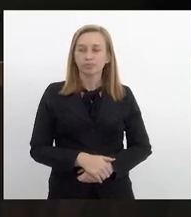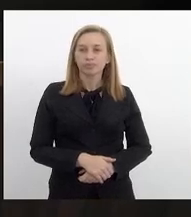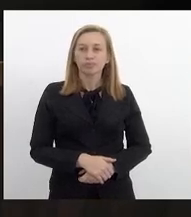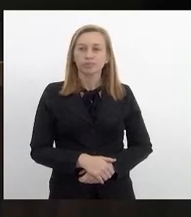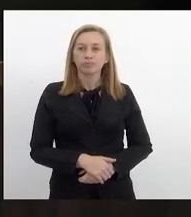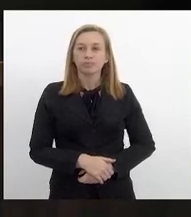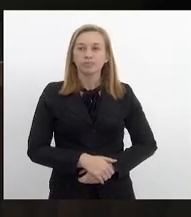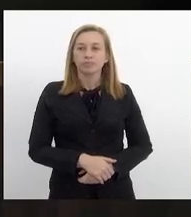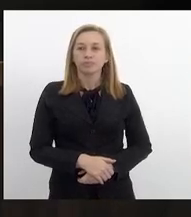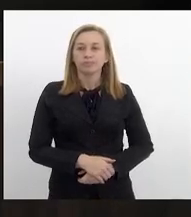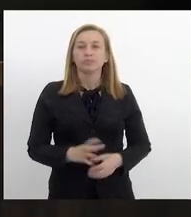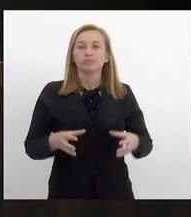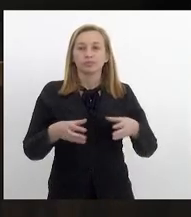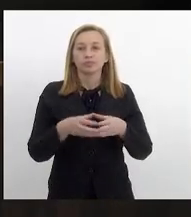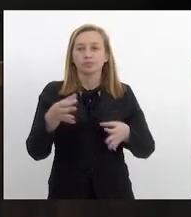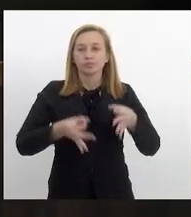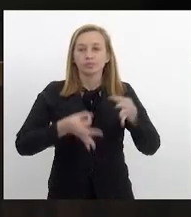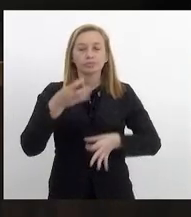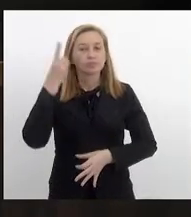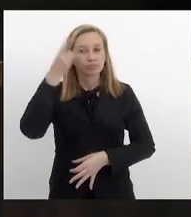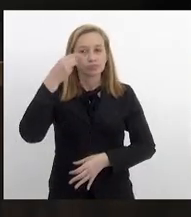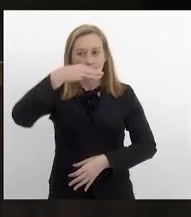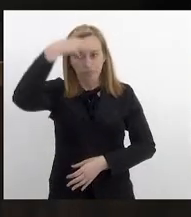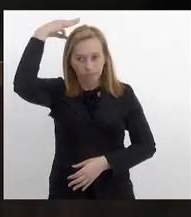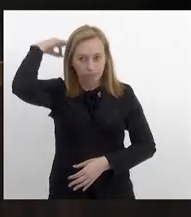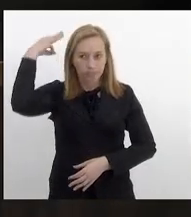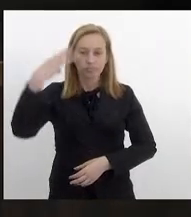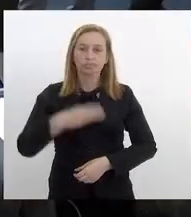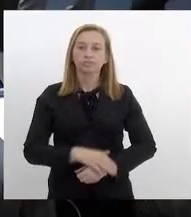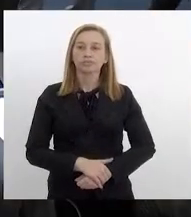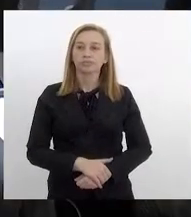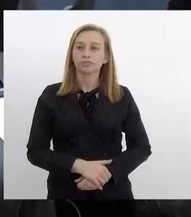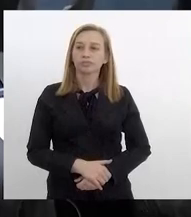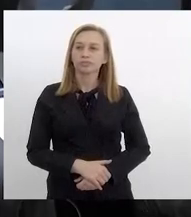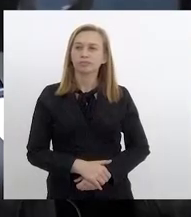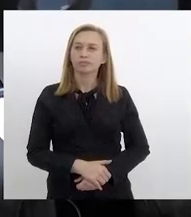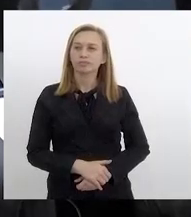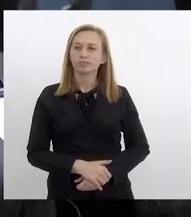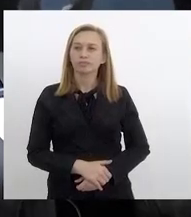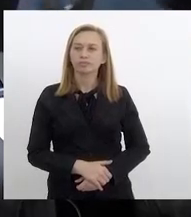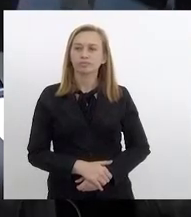Para emitir parecer pela Comissão de Constituição e Justiça, deputado Márcio Pacheco.